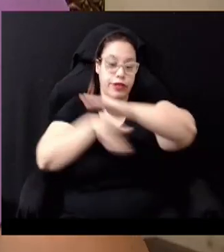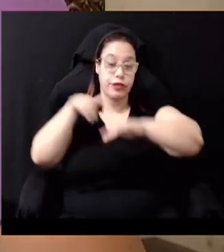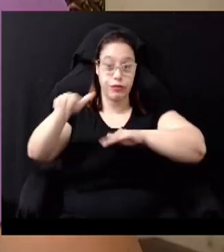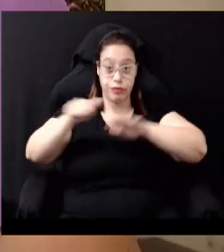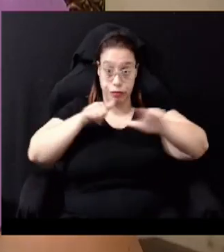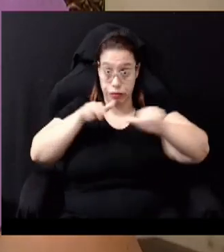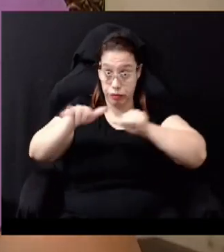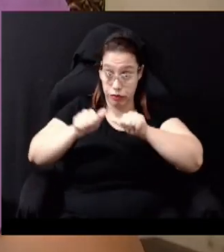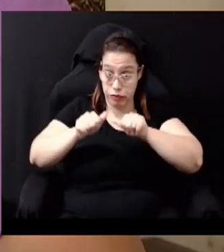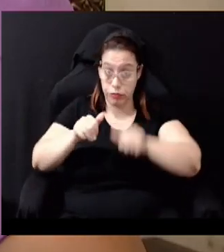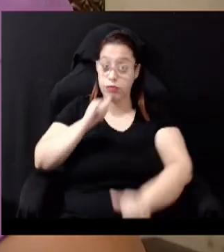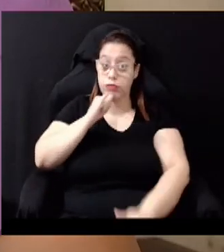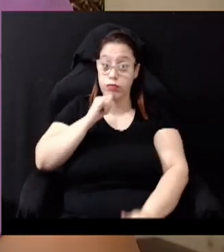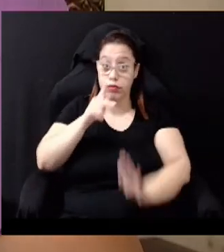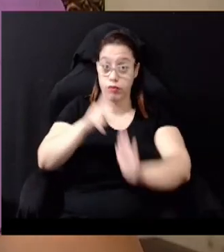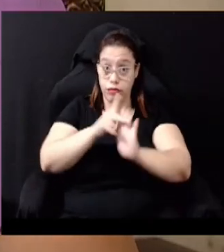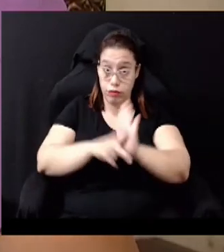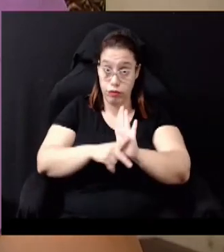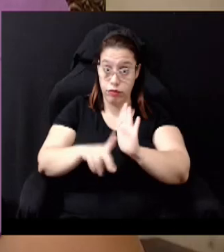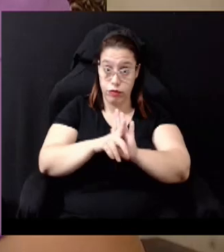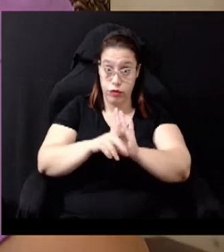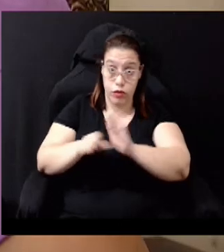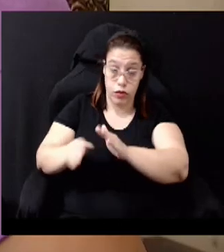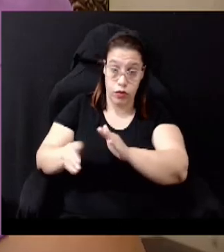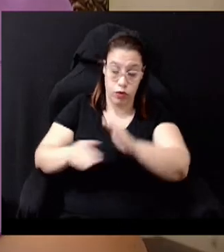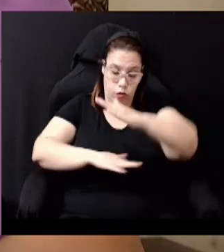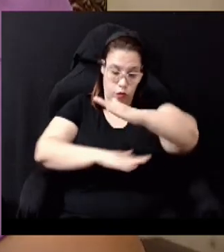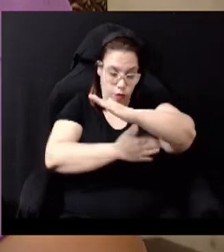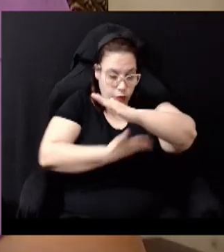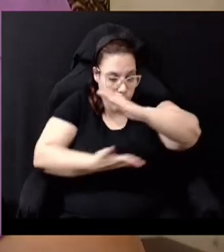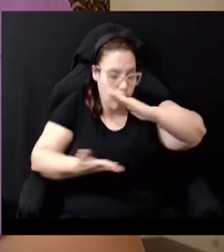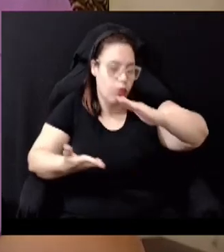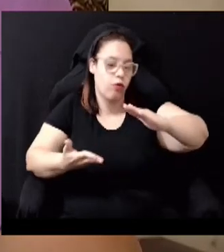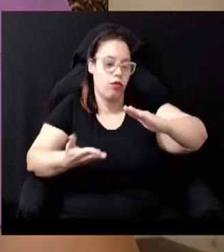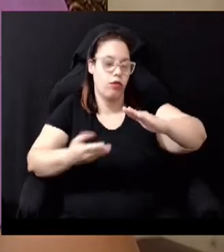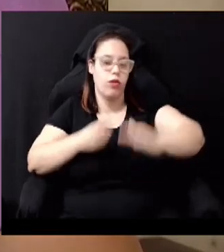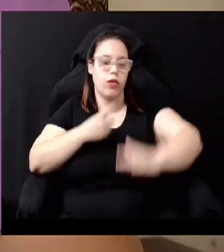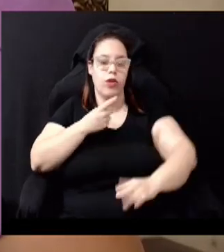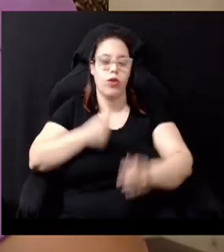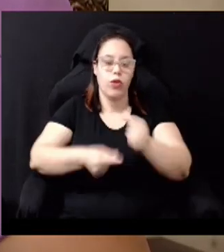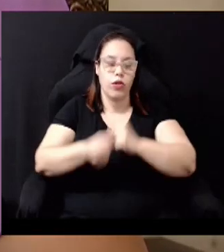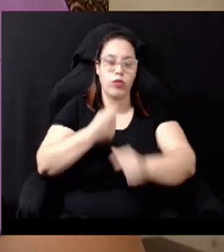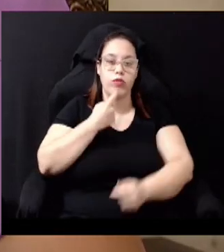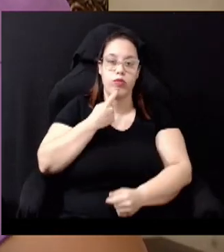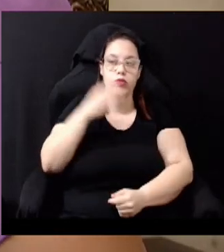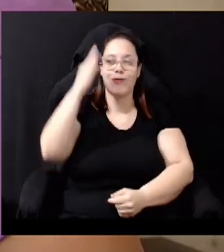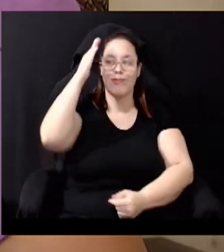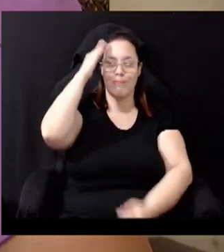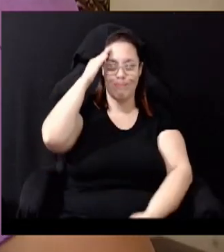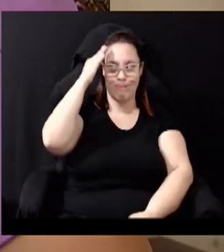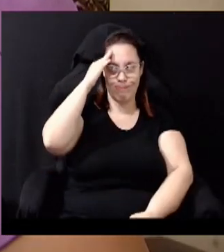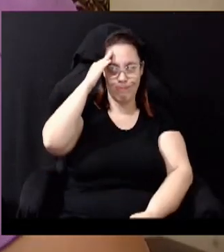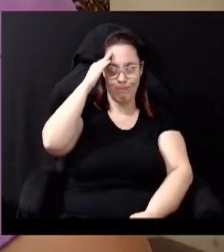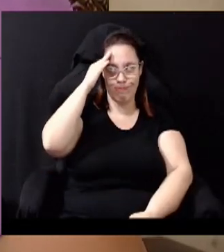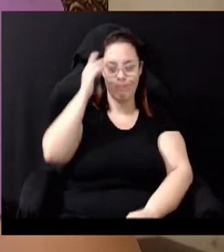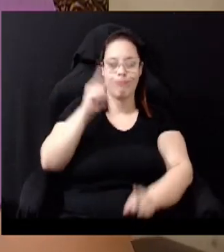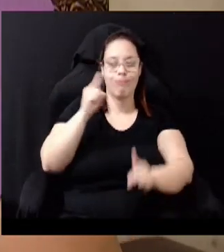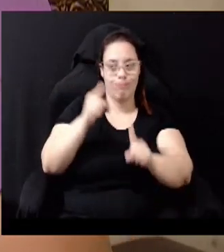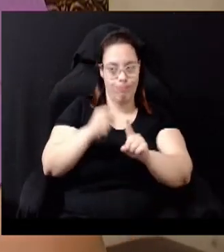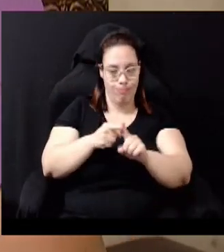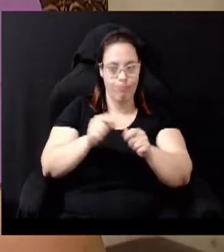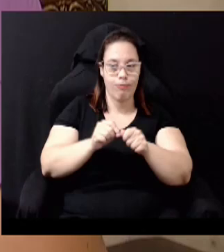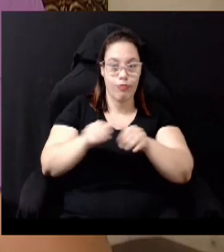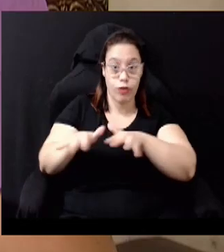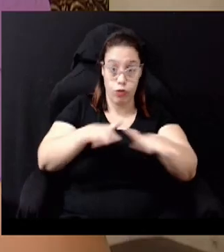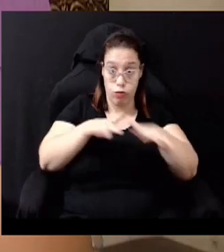quando o projeto de lei foi para a Câmara falando do Renda Campinas, todos os vereadores entenderam o real propósito e fizeram a mobilização. Então